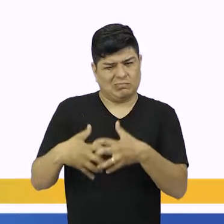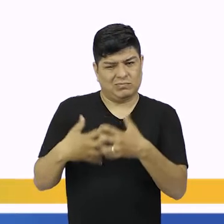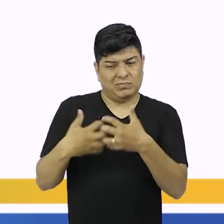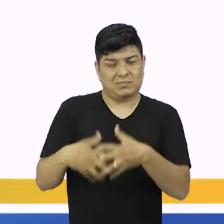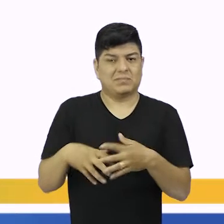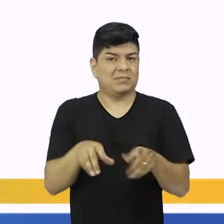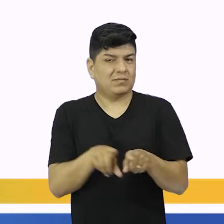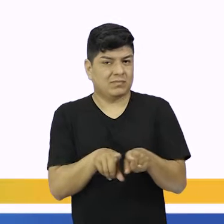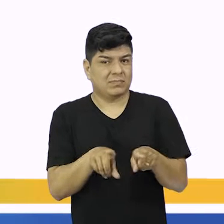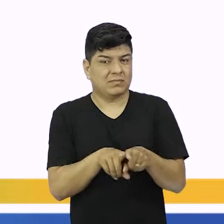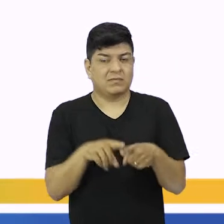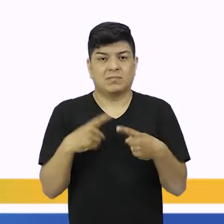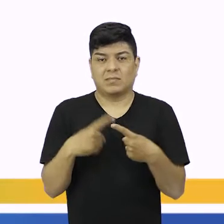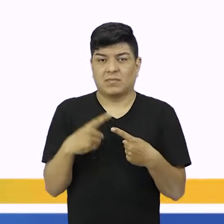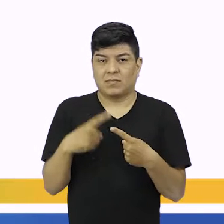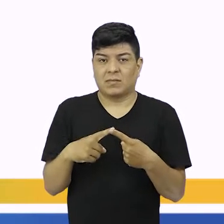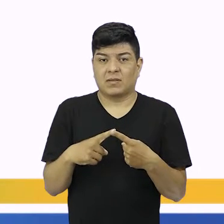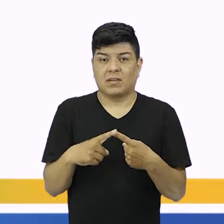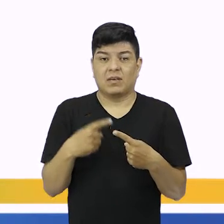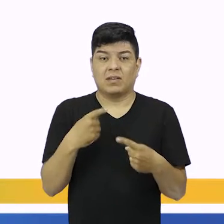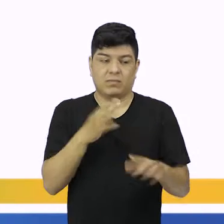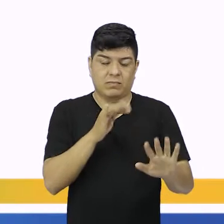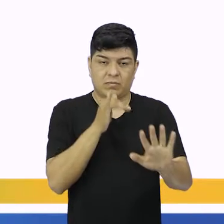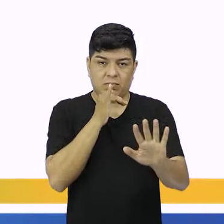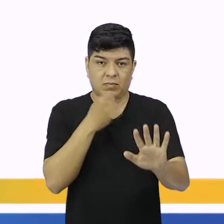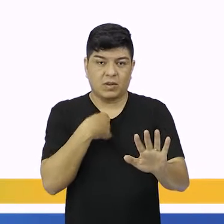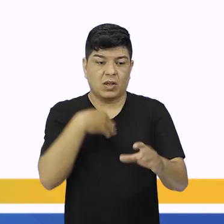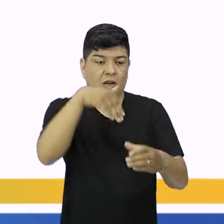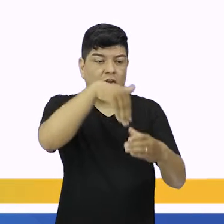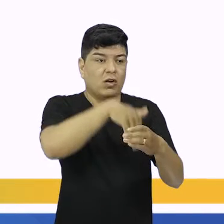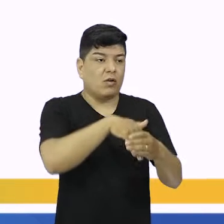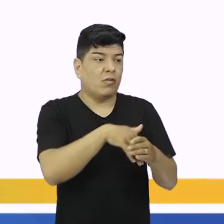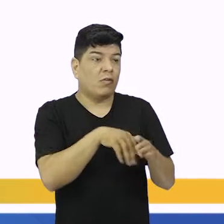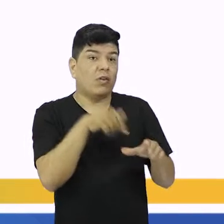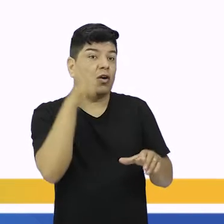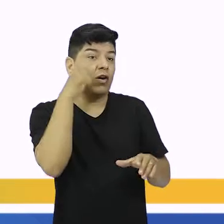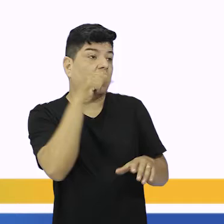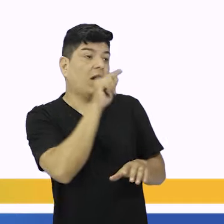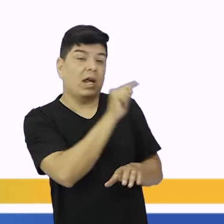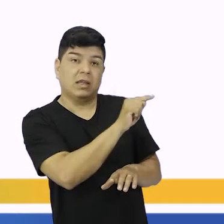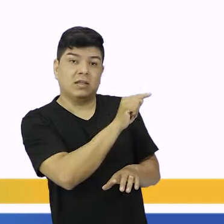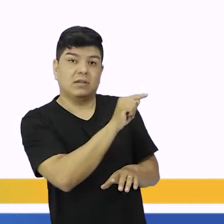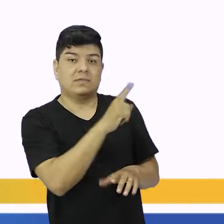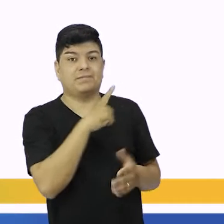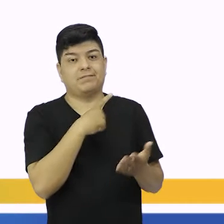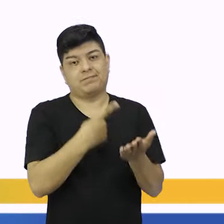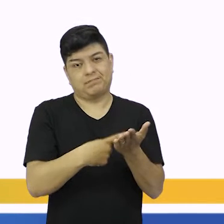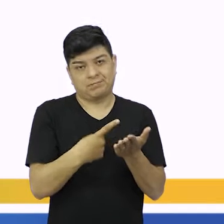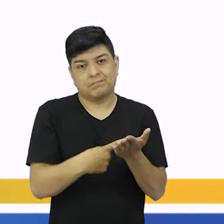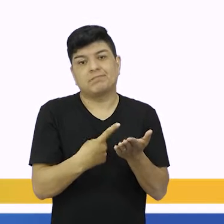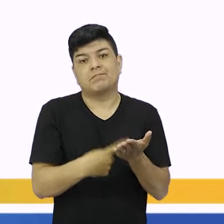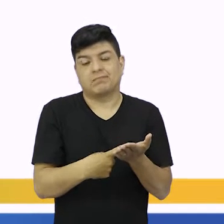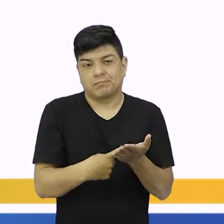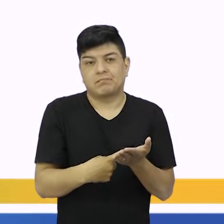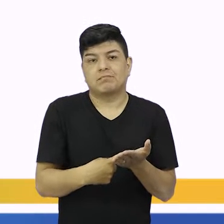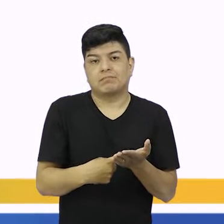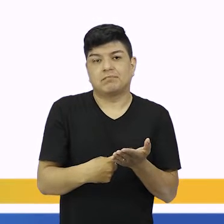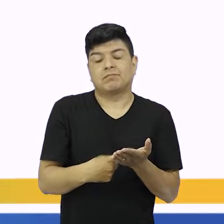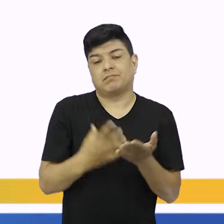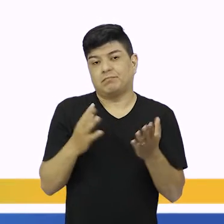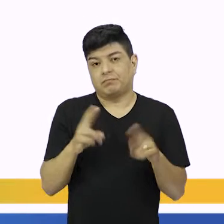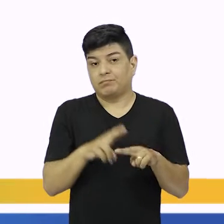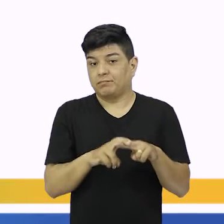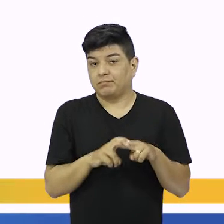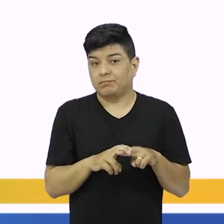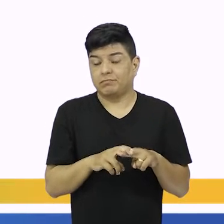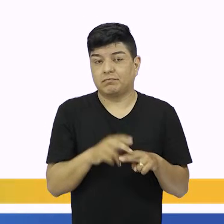complicada também, né? Porque quando eu digo que vota uma pessoa, geralmente aí nós temos os acordos que são estabelecidos.